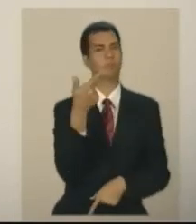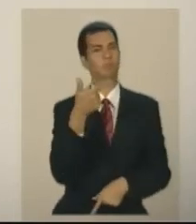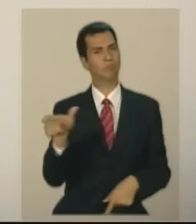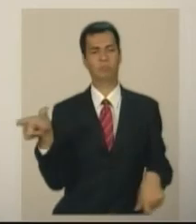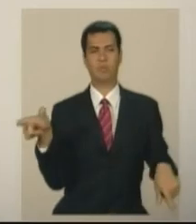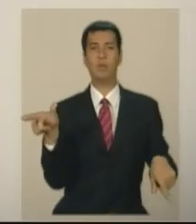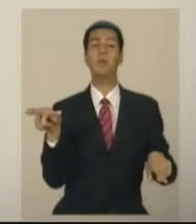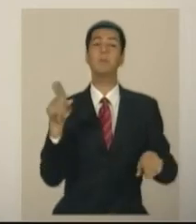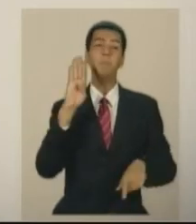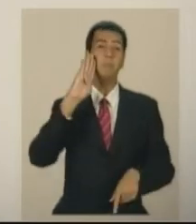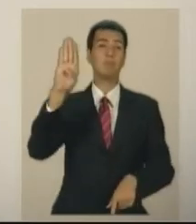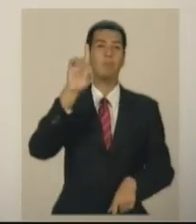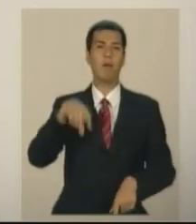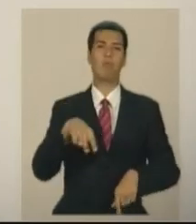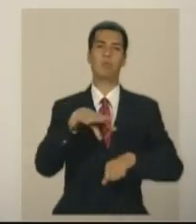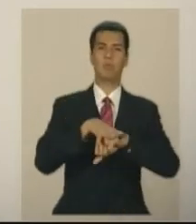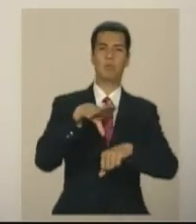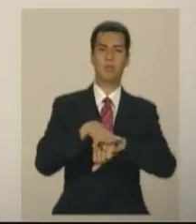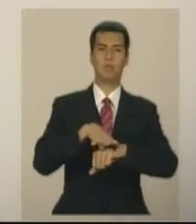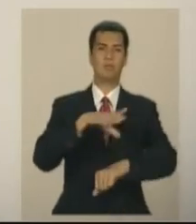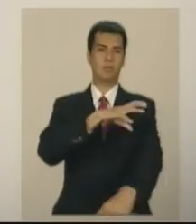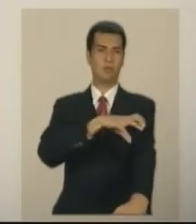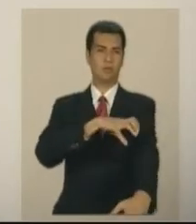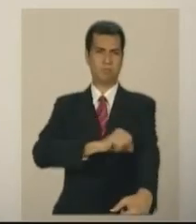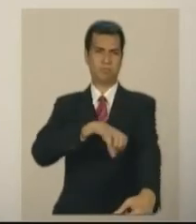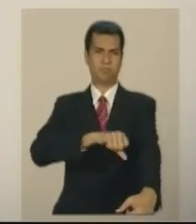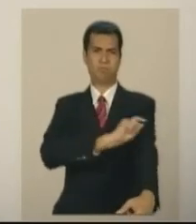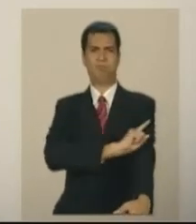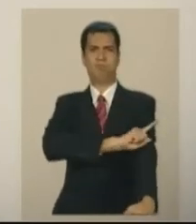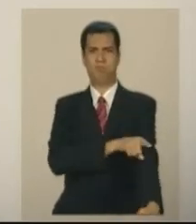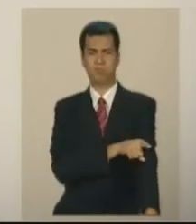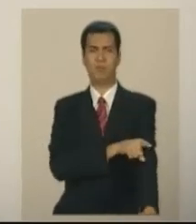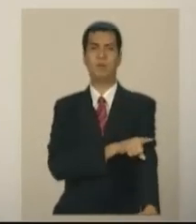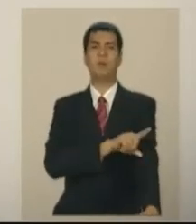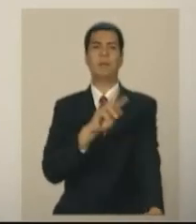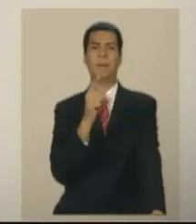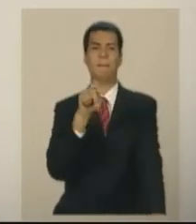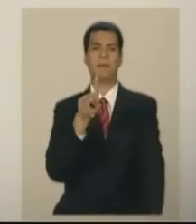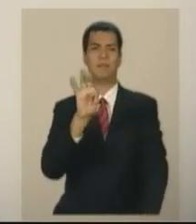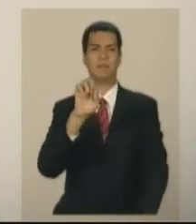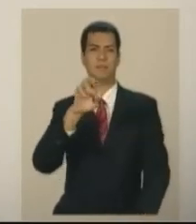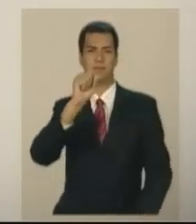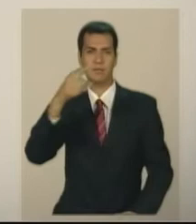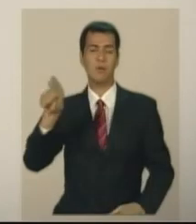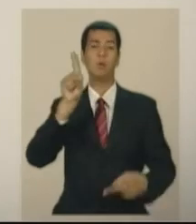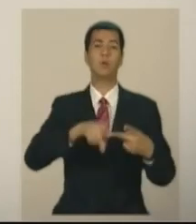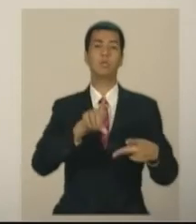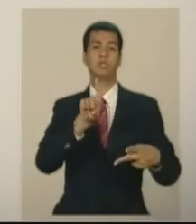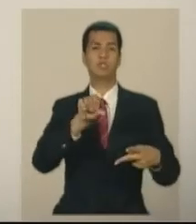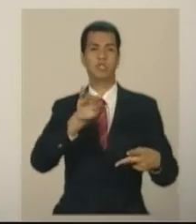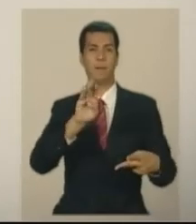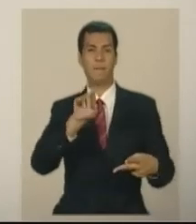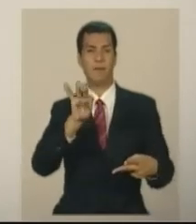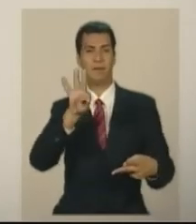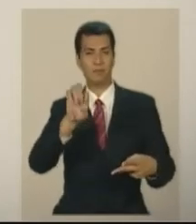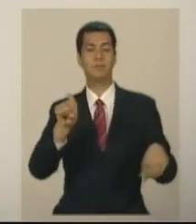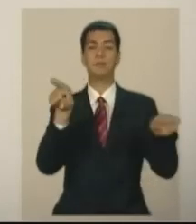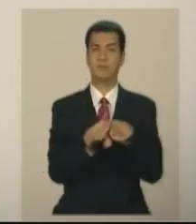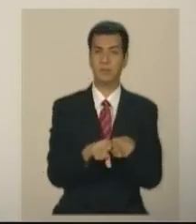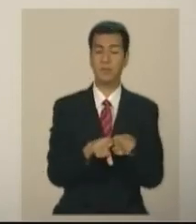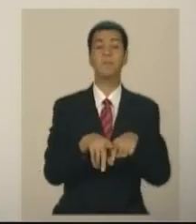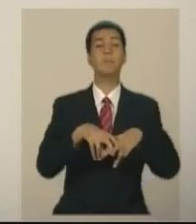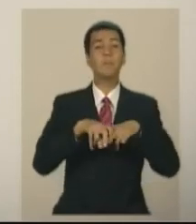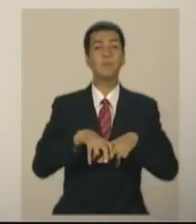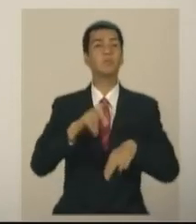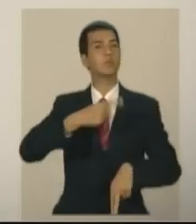diabetes por isso o interesse sobre esse assunto foi grande e o nosso e já está servindo de inspiração